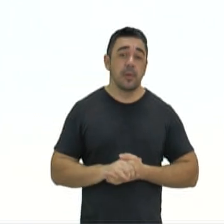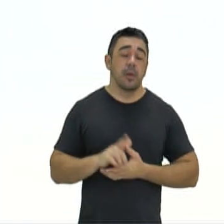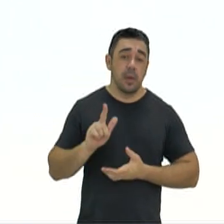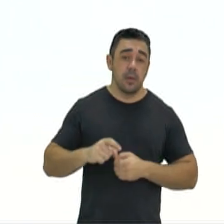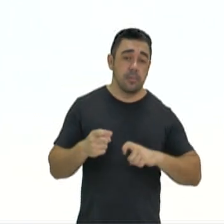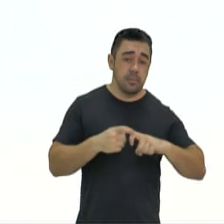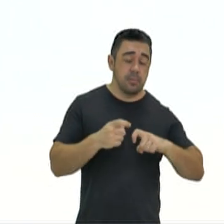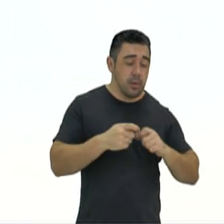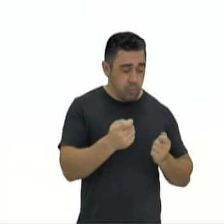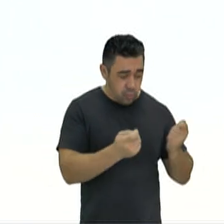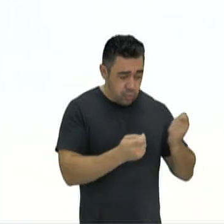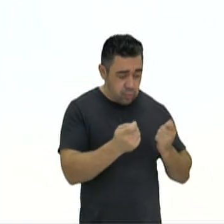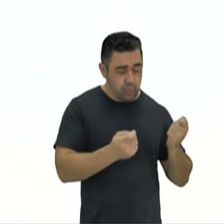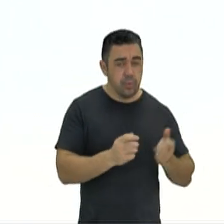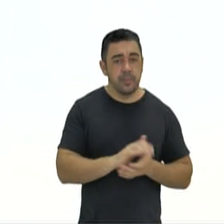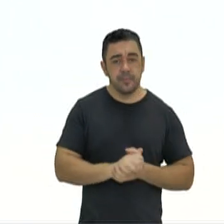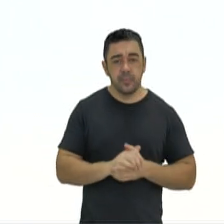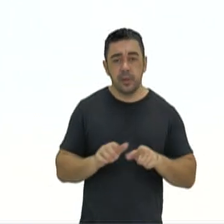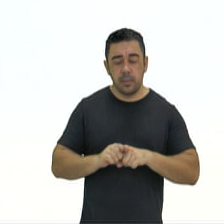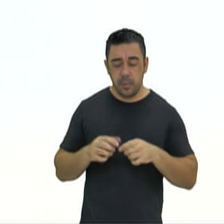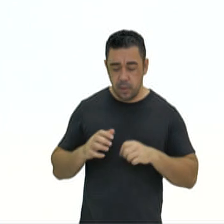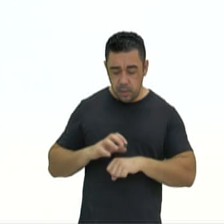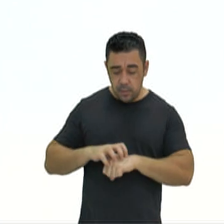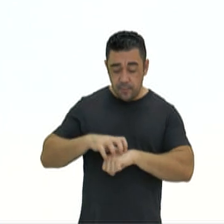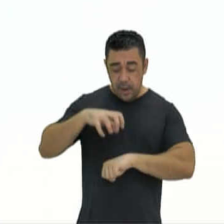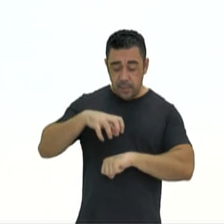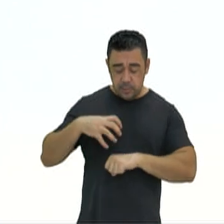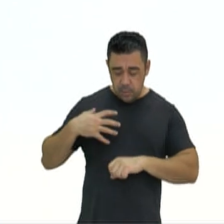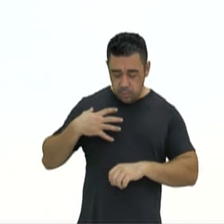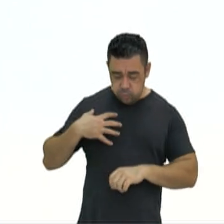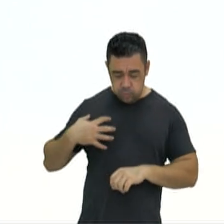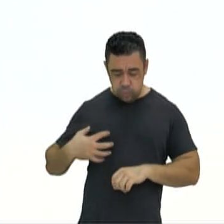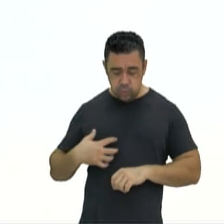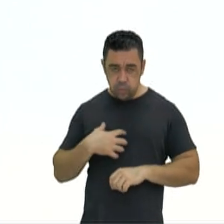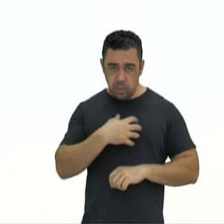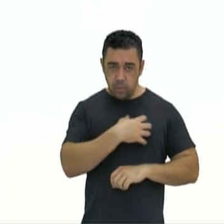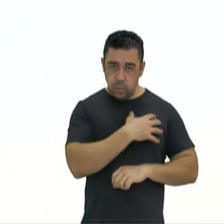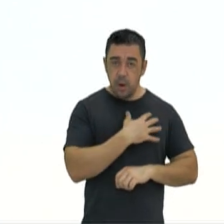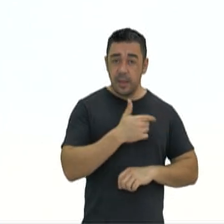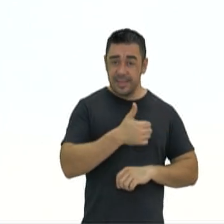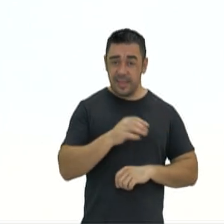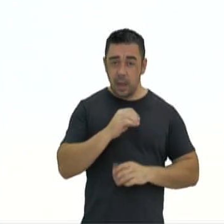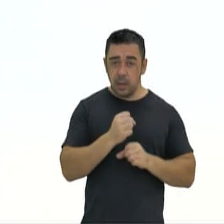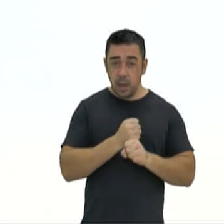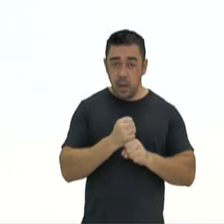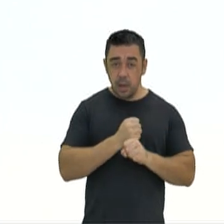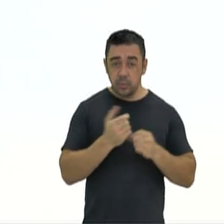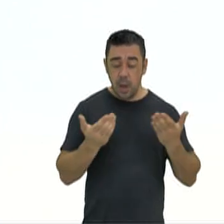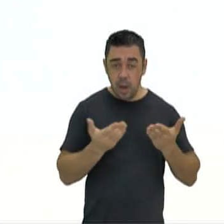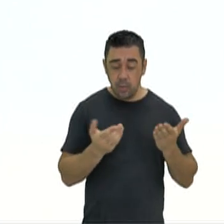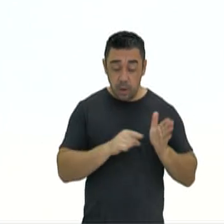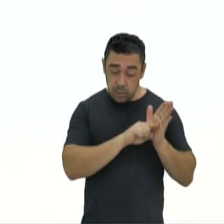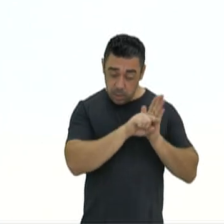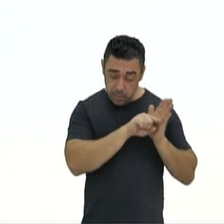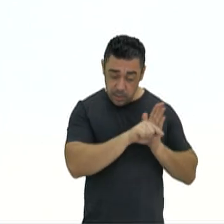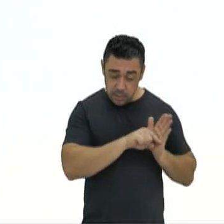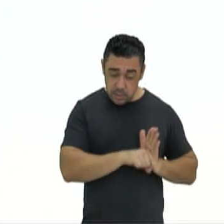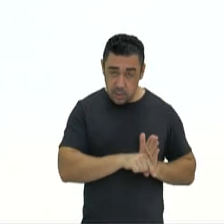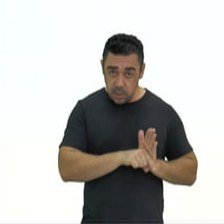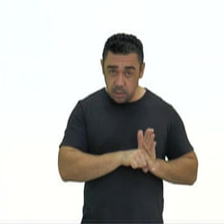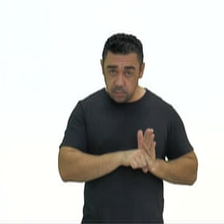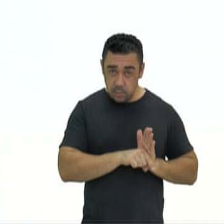asma e a inflamação pulmonar passaram a ser melhor investigados apenas nos últimos 10 anos. Então, as pesquisas que vêm